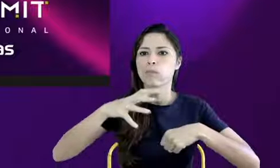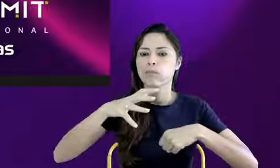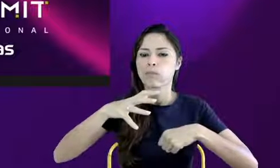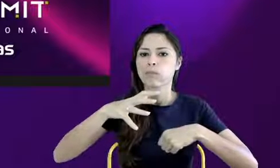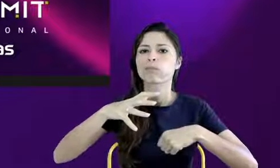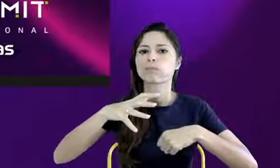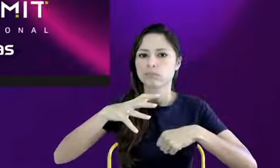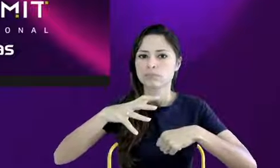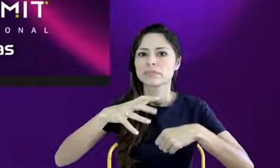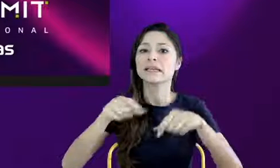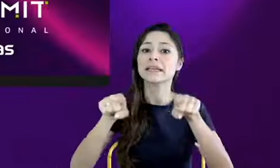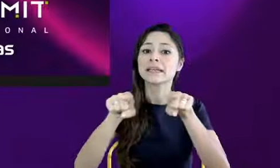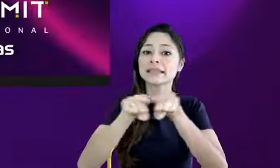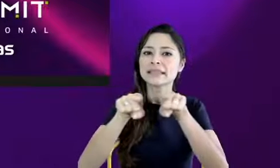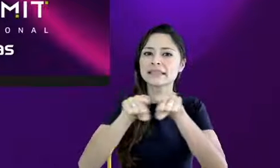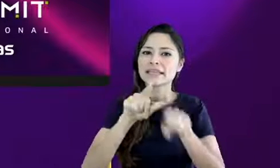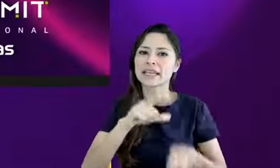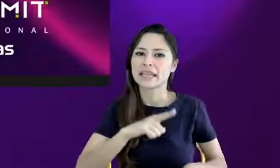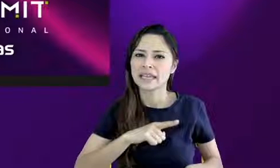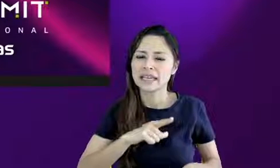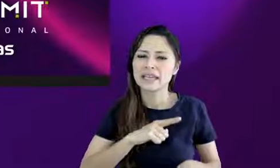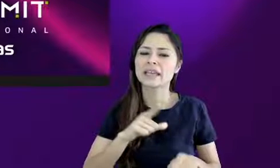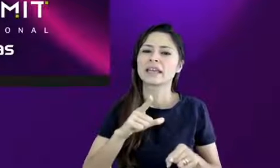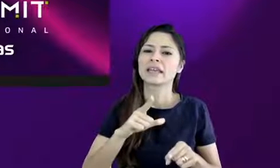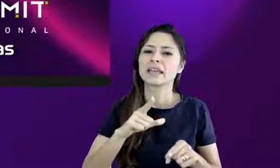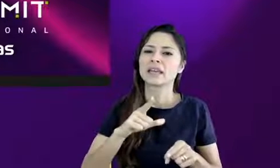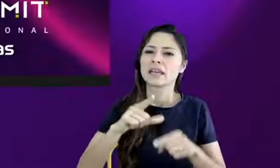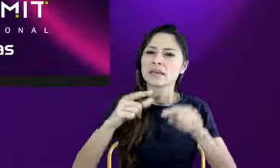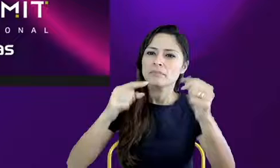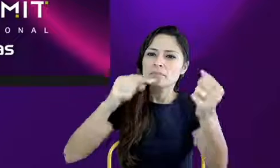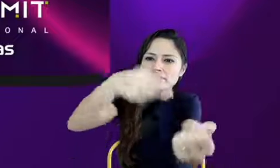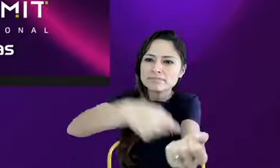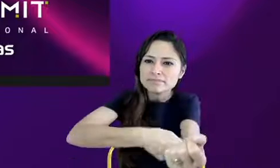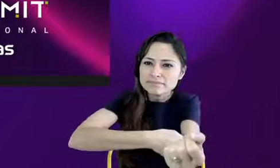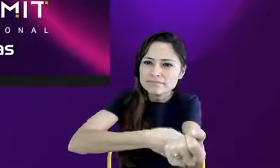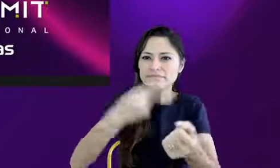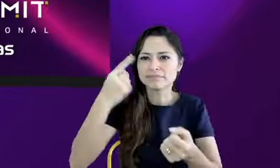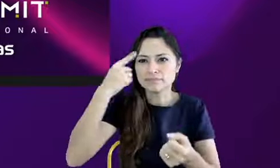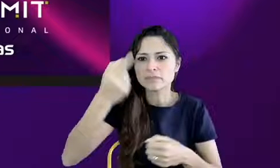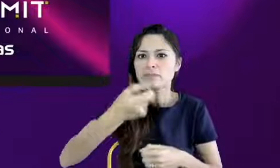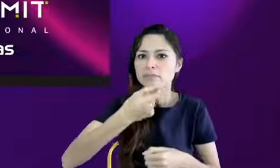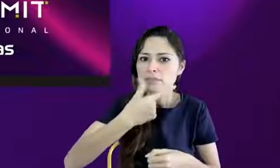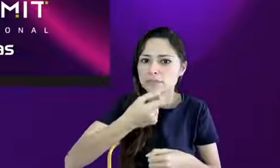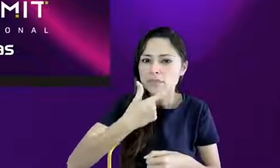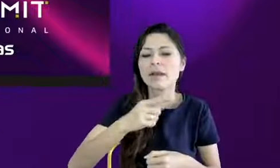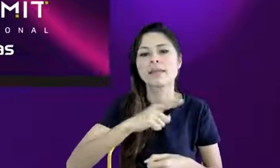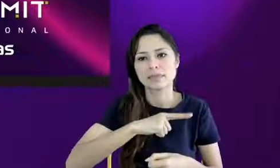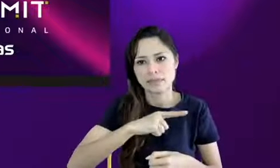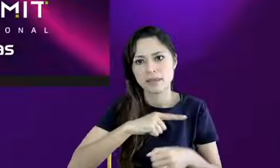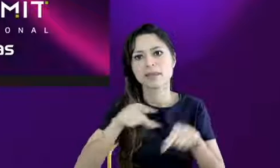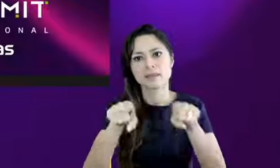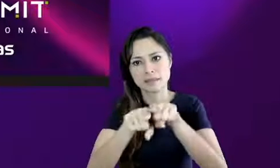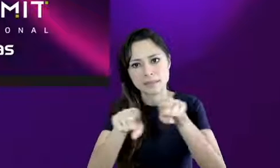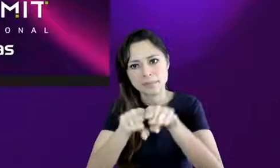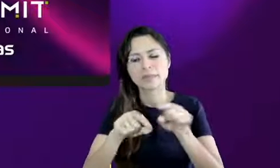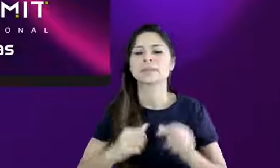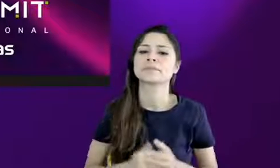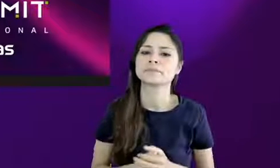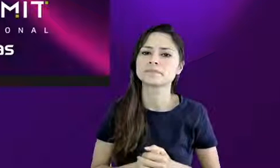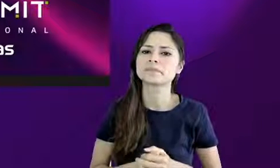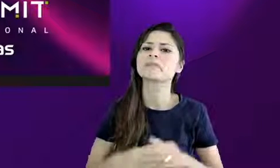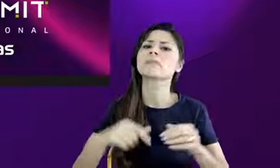grave com falha terapia venosa, né, com corticoterapia venosa, e existem